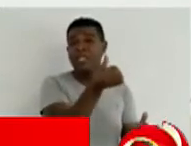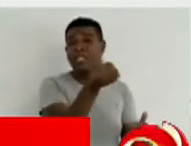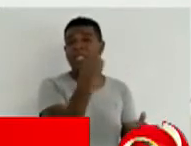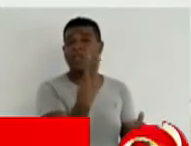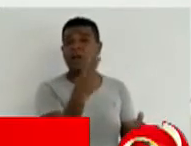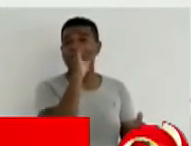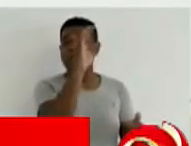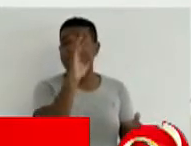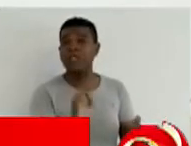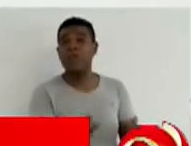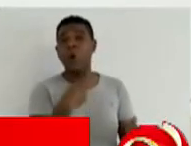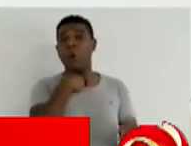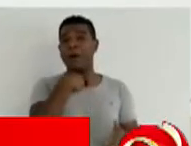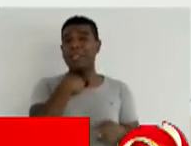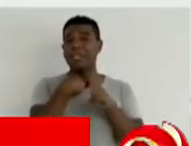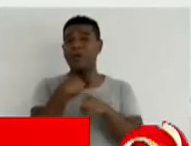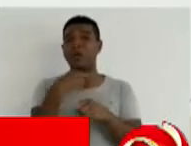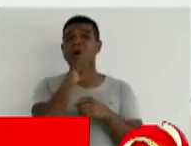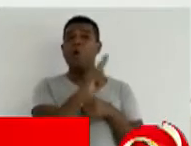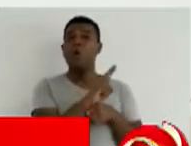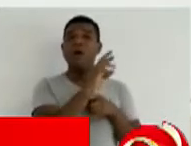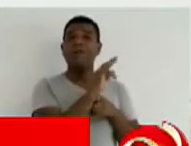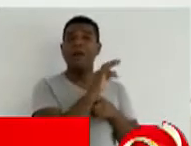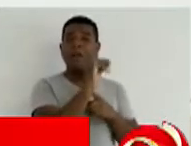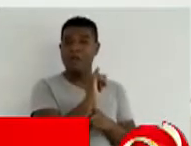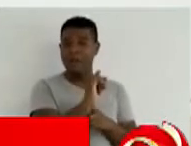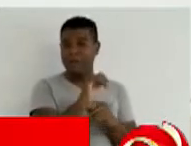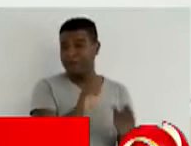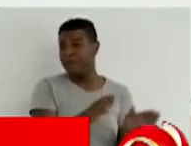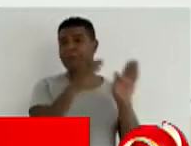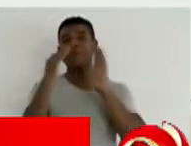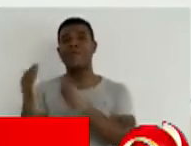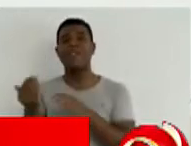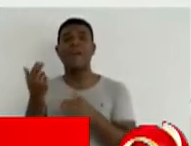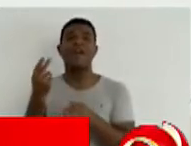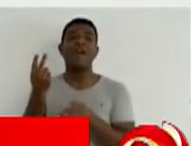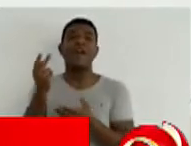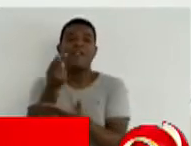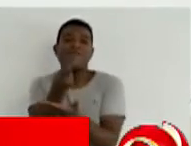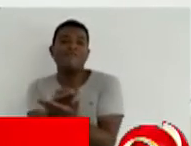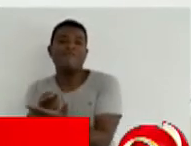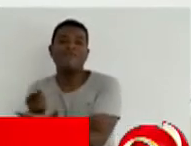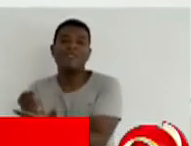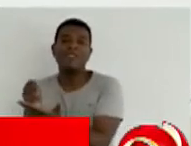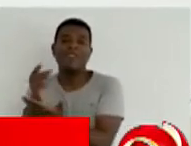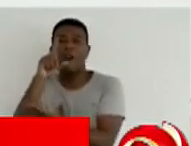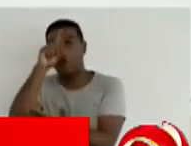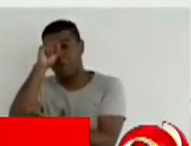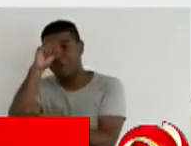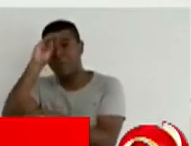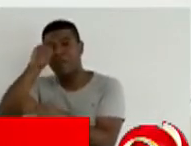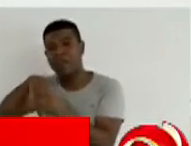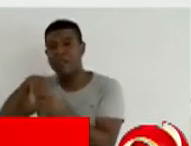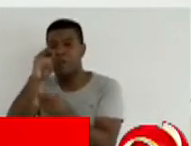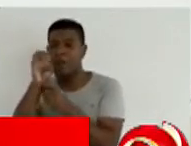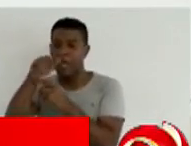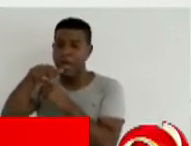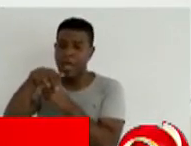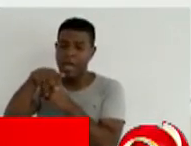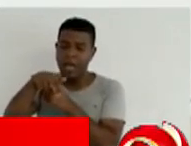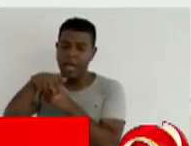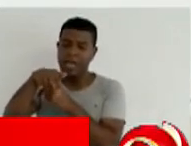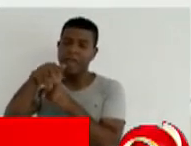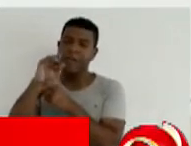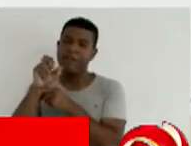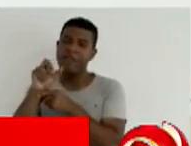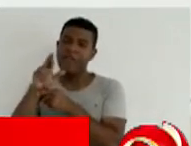e 58% para os leitos de enfermaria. O que não quer dizer, por óbvio, que isso signifique algum